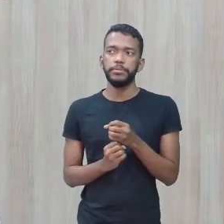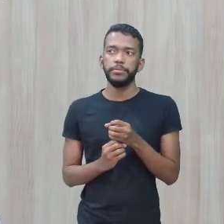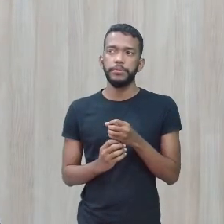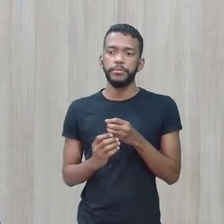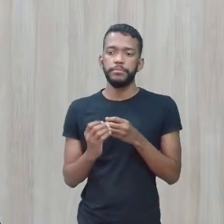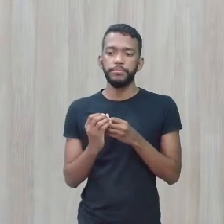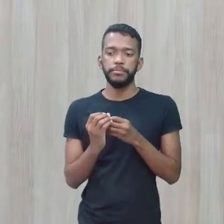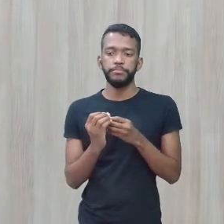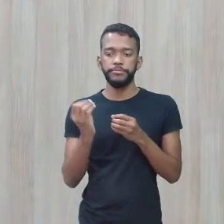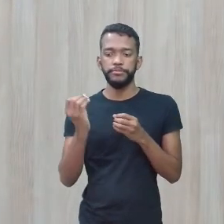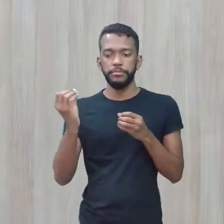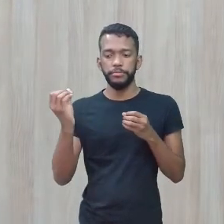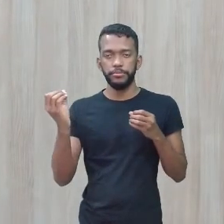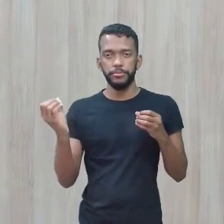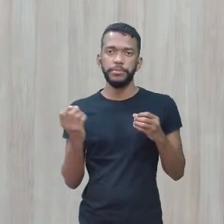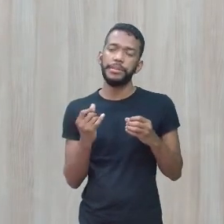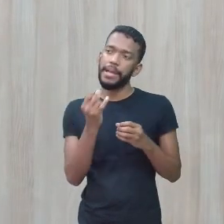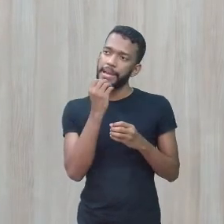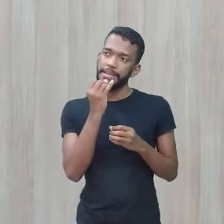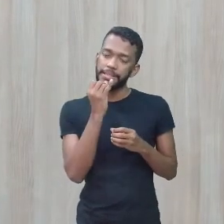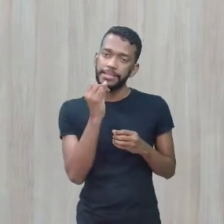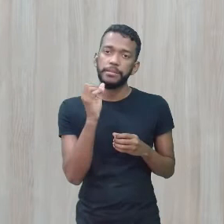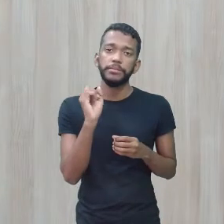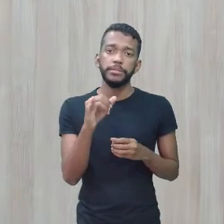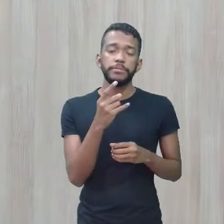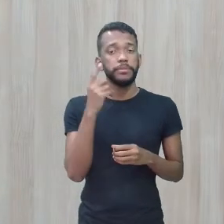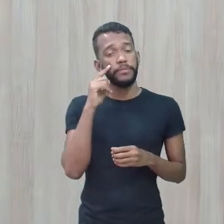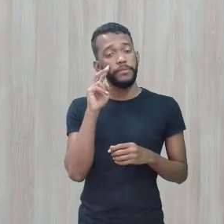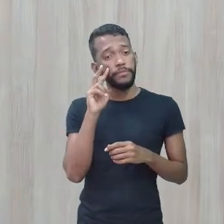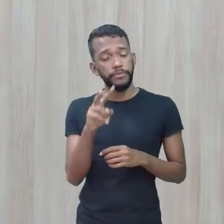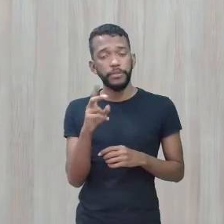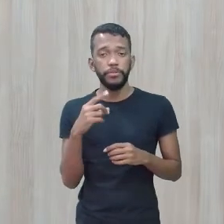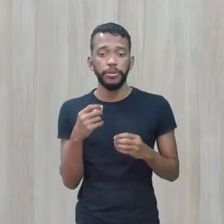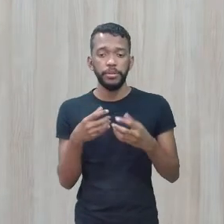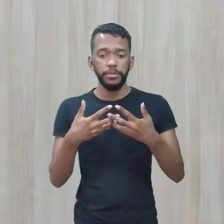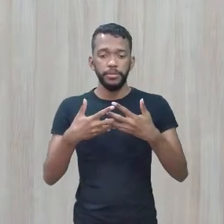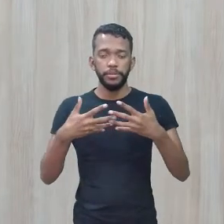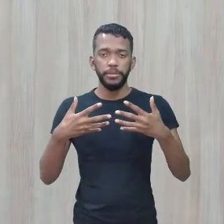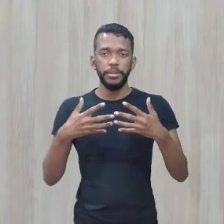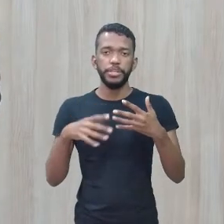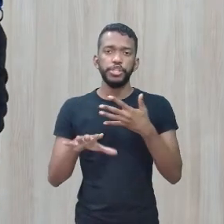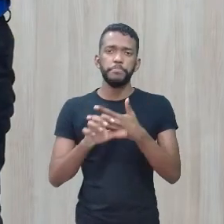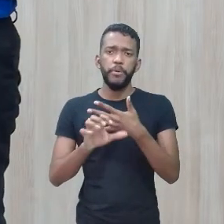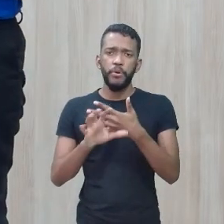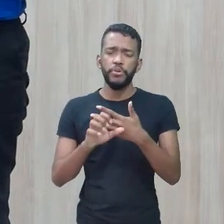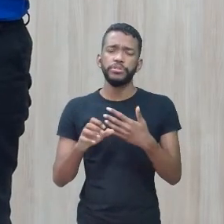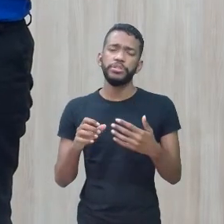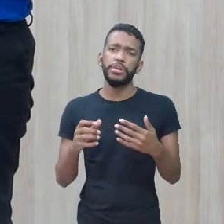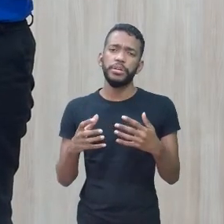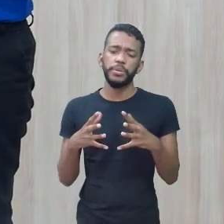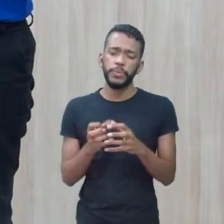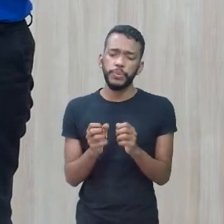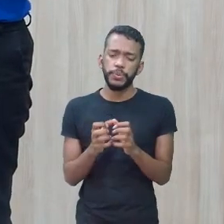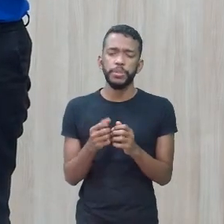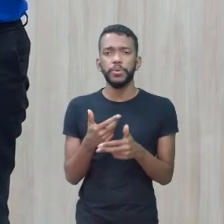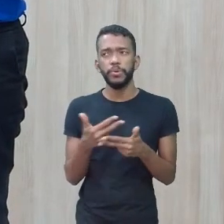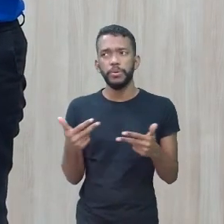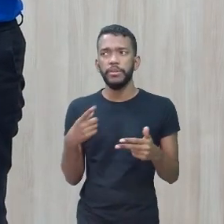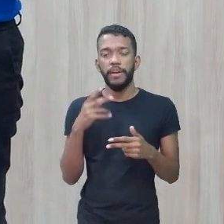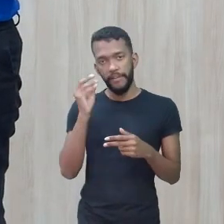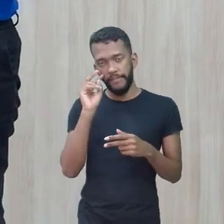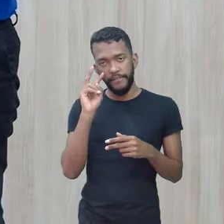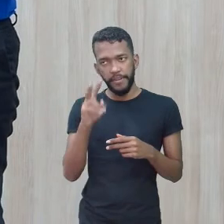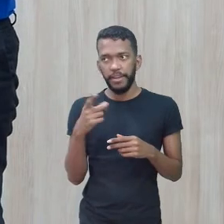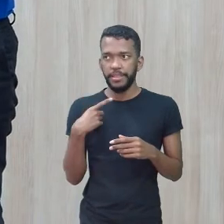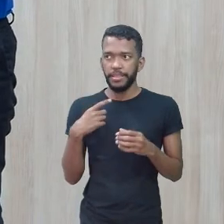Se você analisar ou pesquisar esponjas, hidras, você vai ver que eles vão se